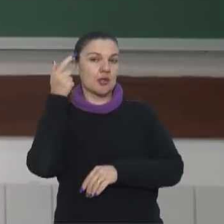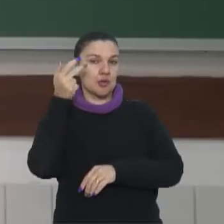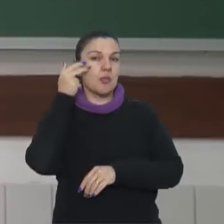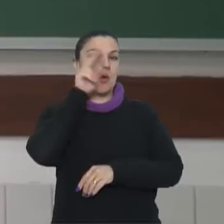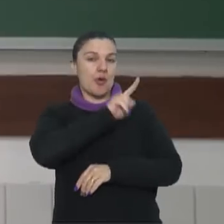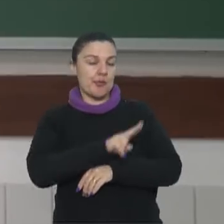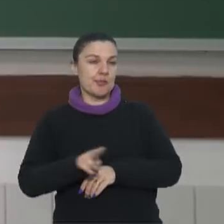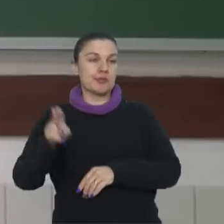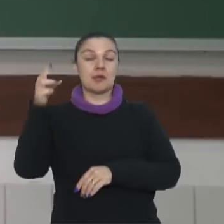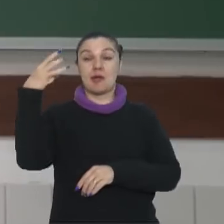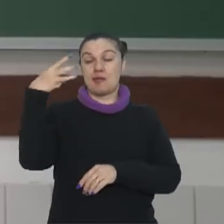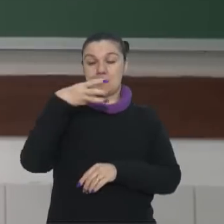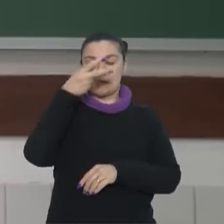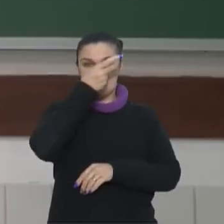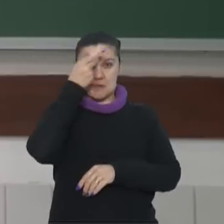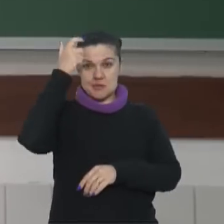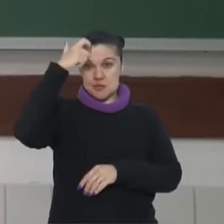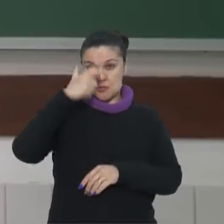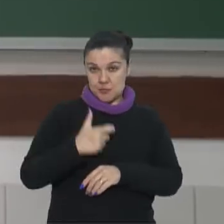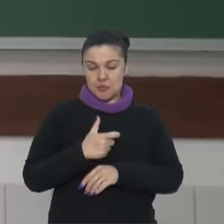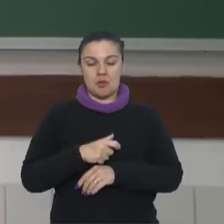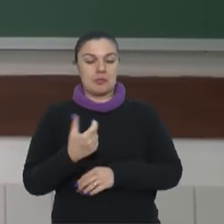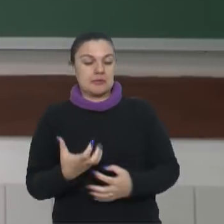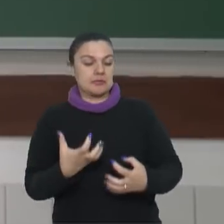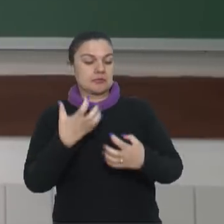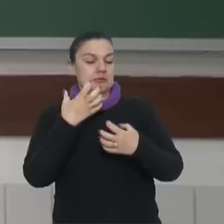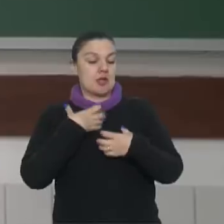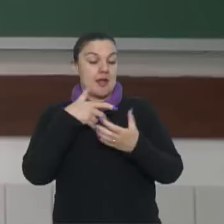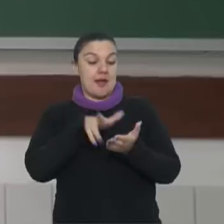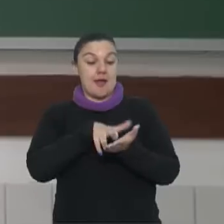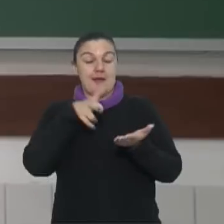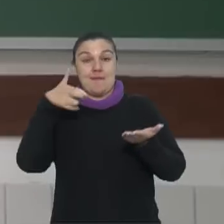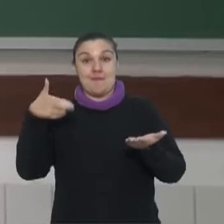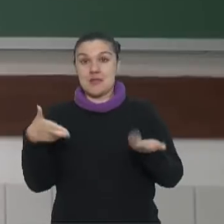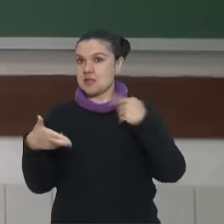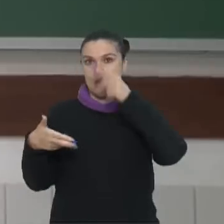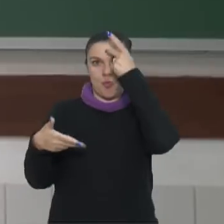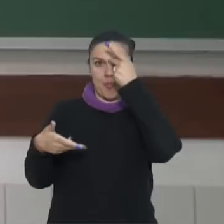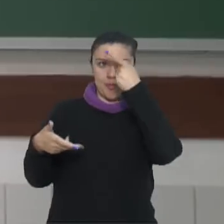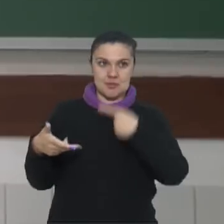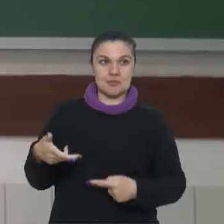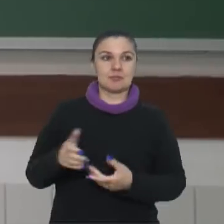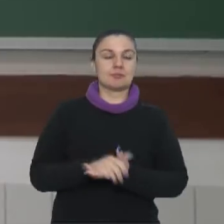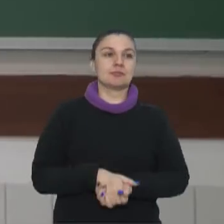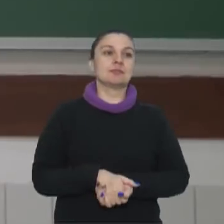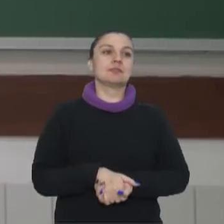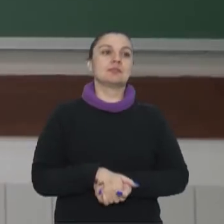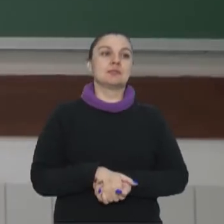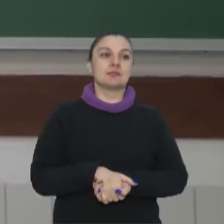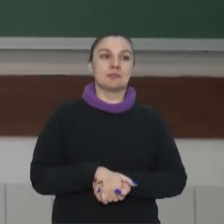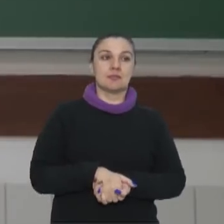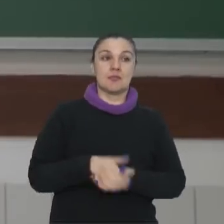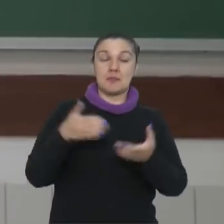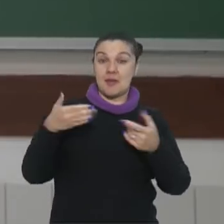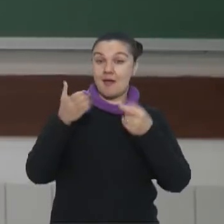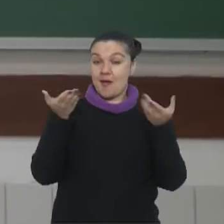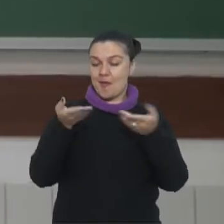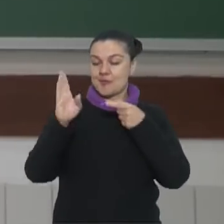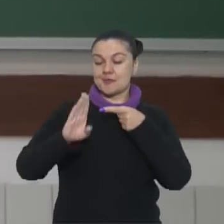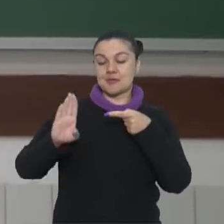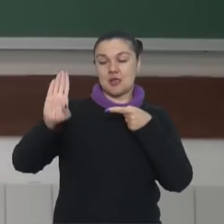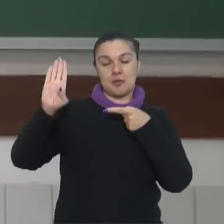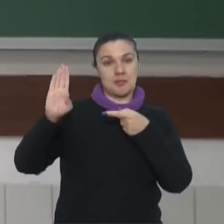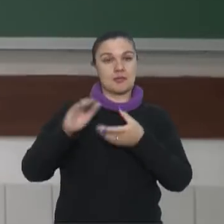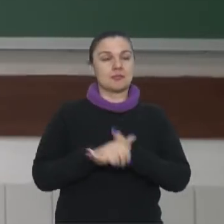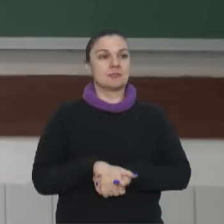terceira pessoa, tá? Porque ele se coloca como Revista Colombo, tá? Ok? A gente tem uma letra B aqui.